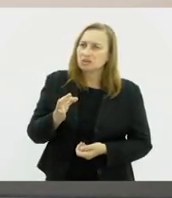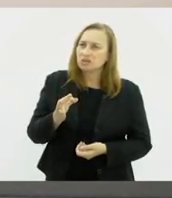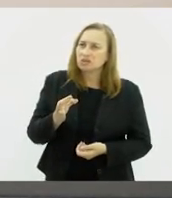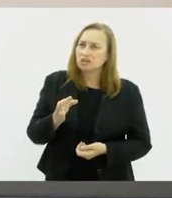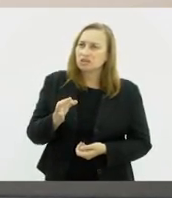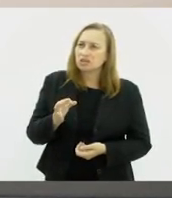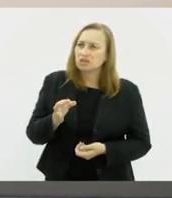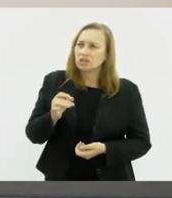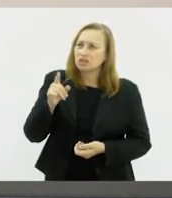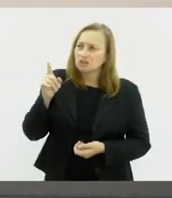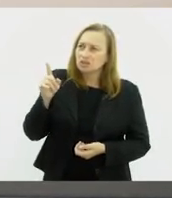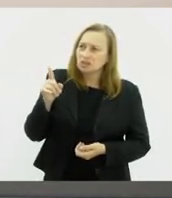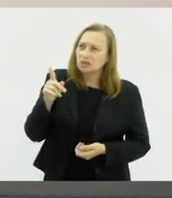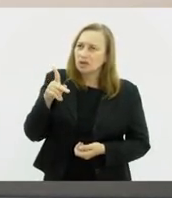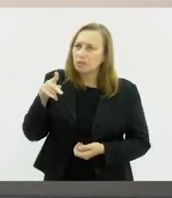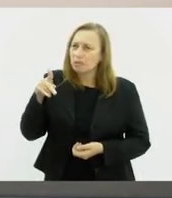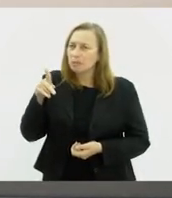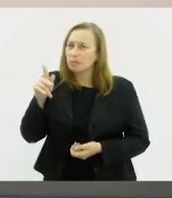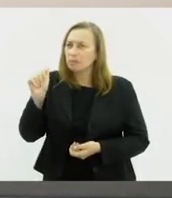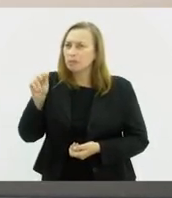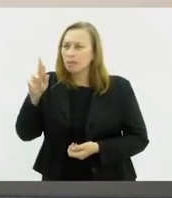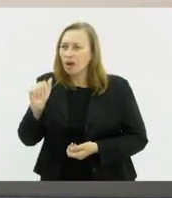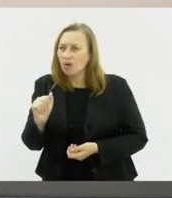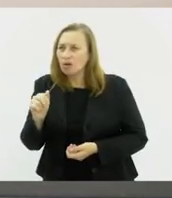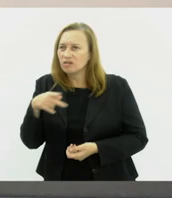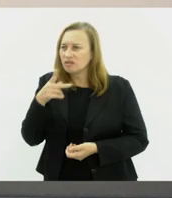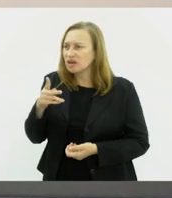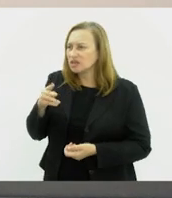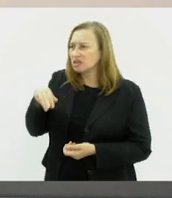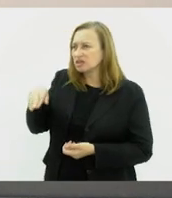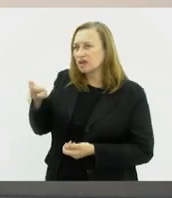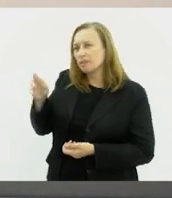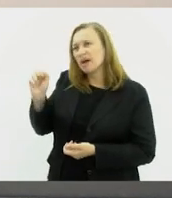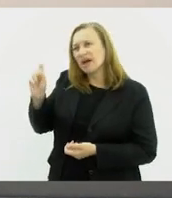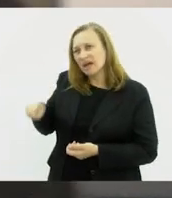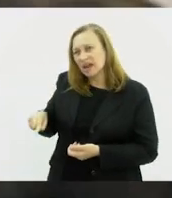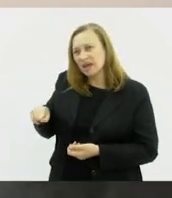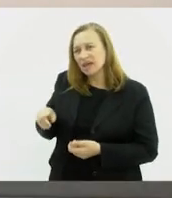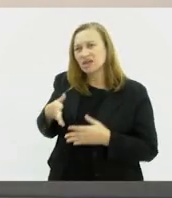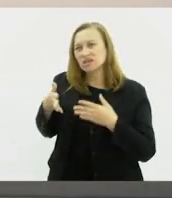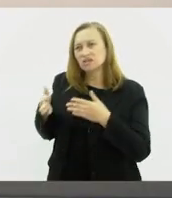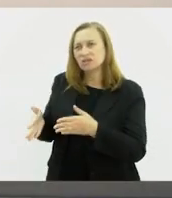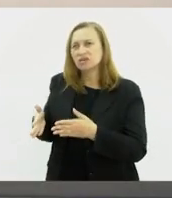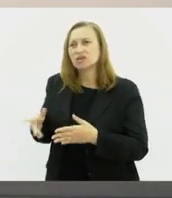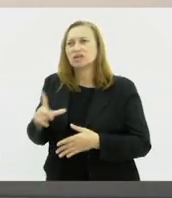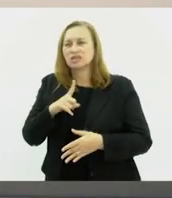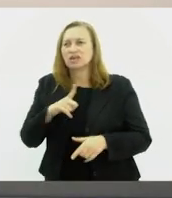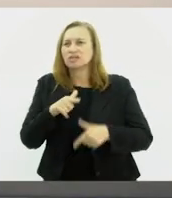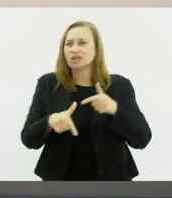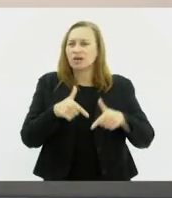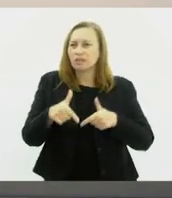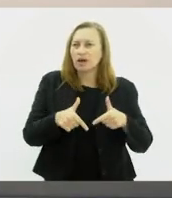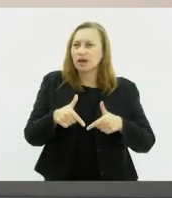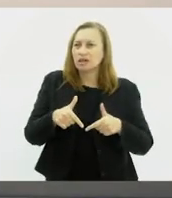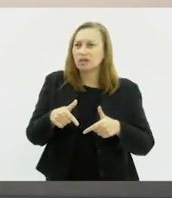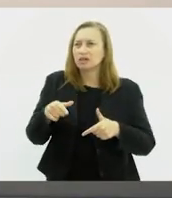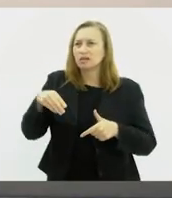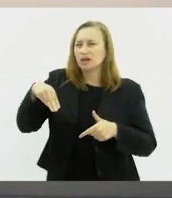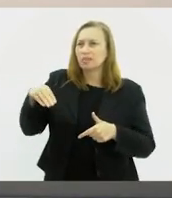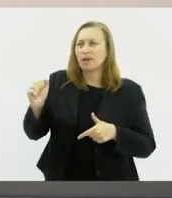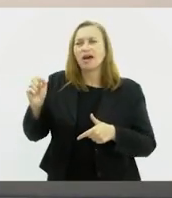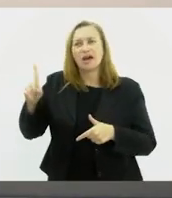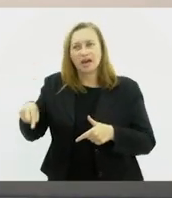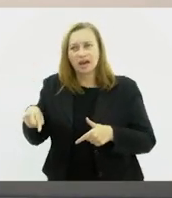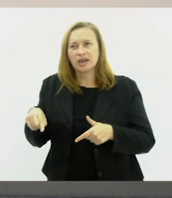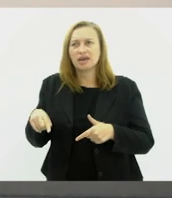a que a senora Paula falou fala sobre o caso da maré em específico né houve houve operações policiais contínuas na Maré né e a gente foi Alvo